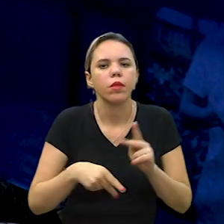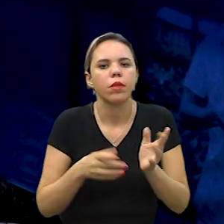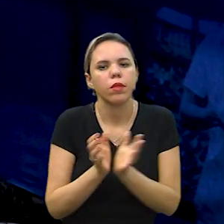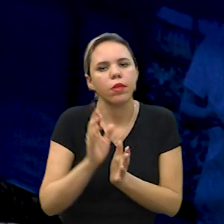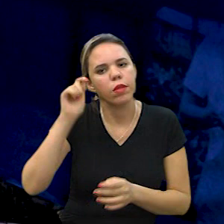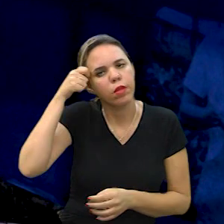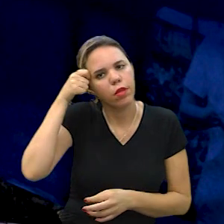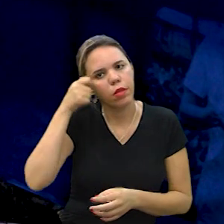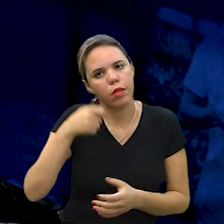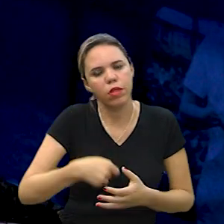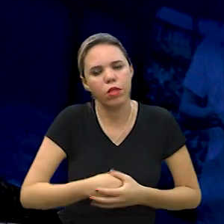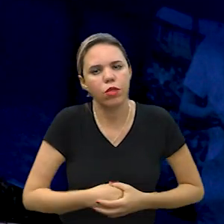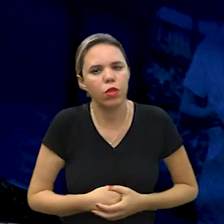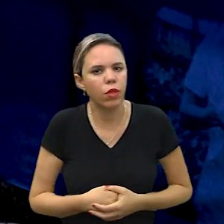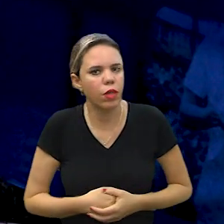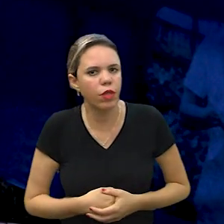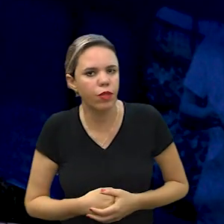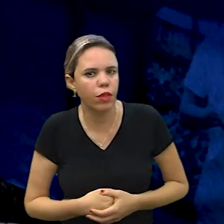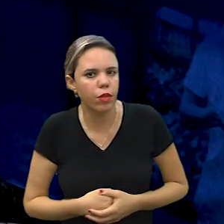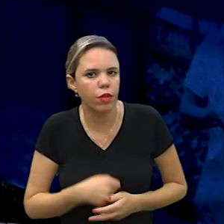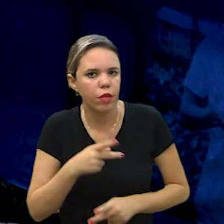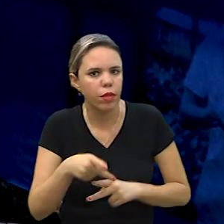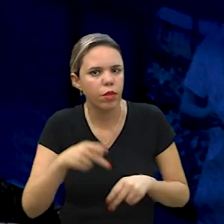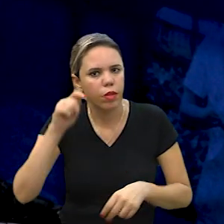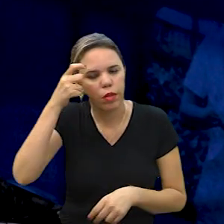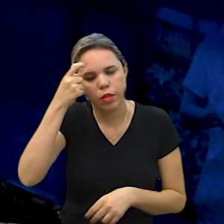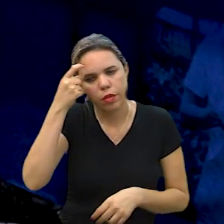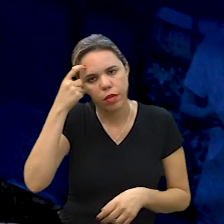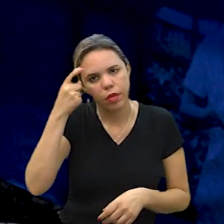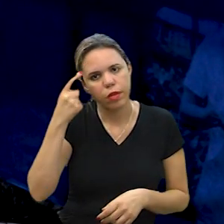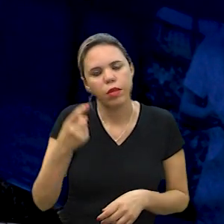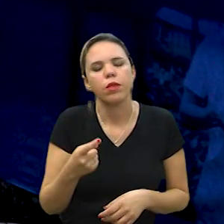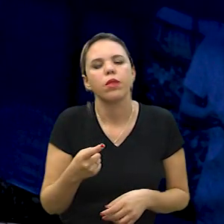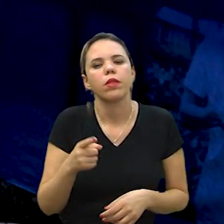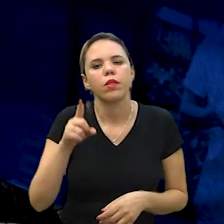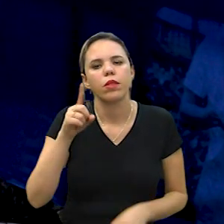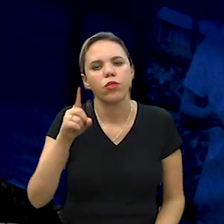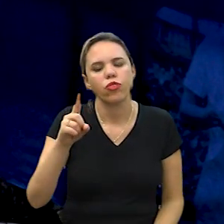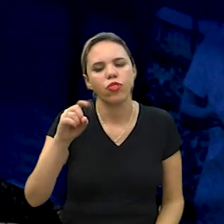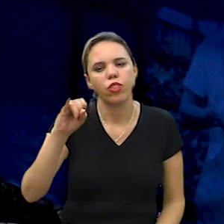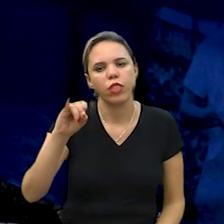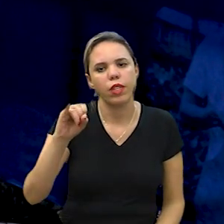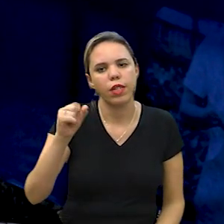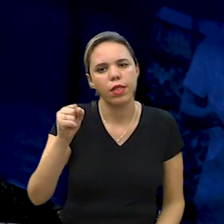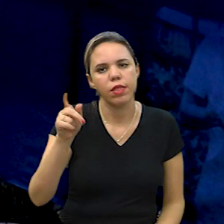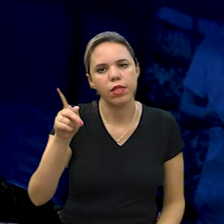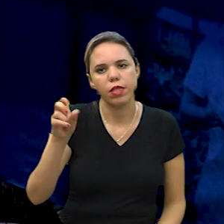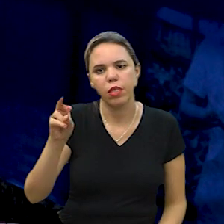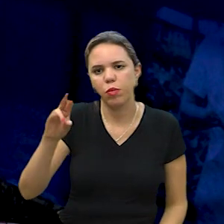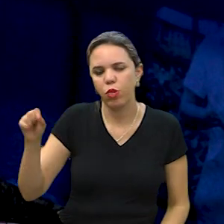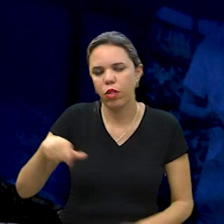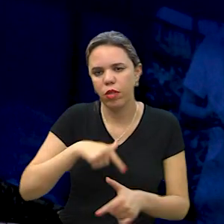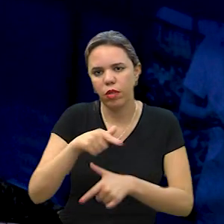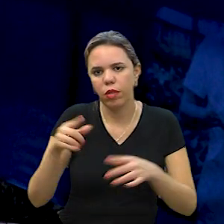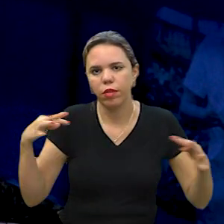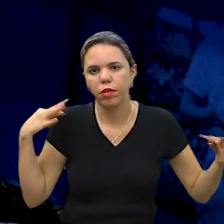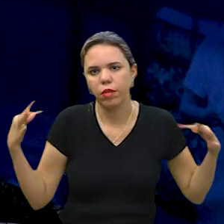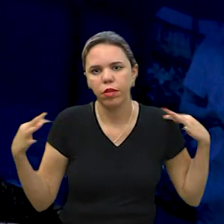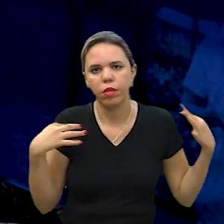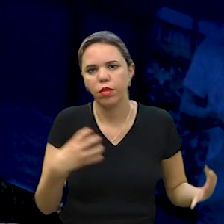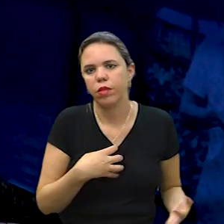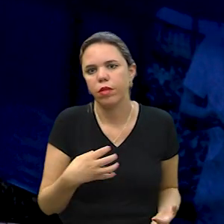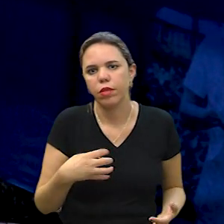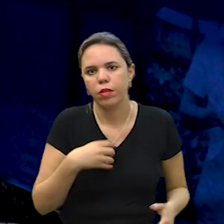Black Money, o Hub da Feira Preta, Diáspora Black, que trabalha com turismo, Vale do Dendê,